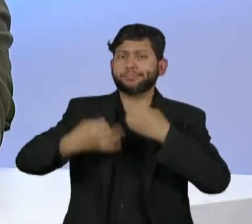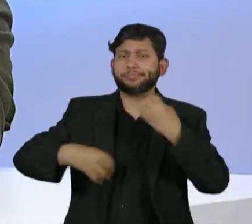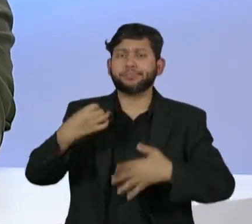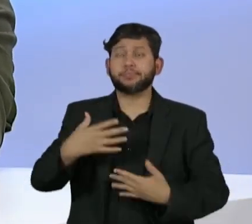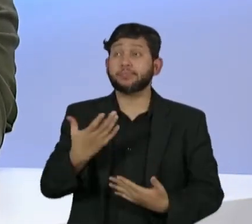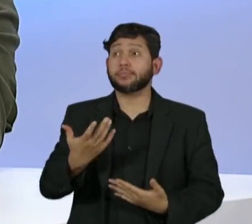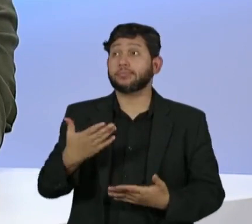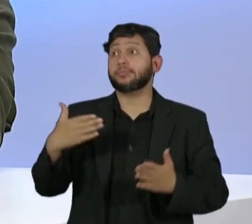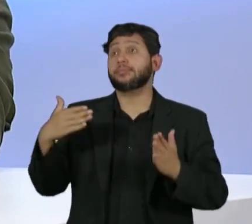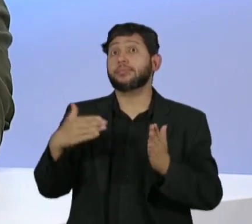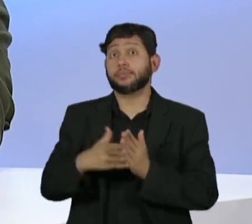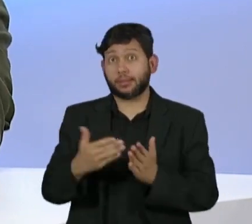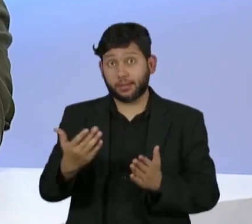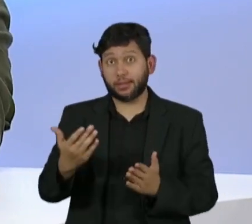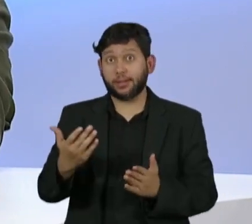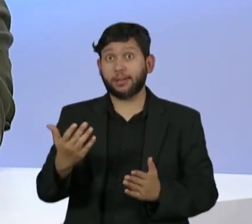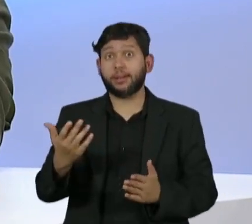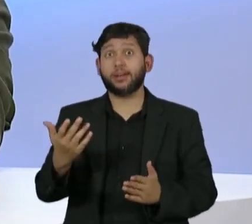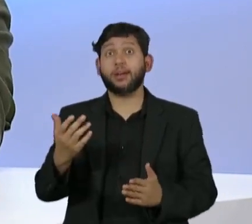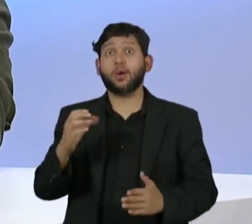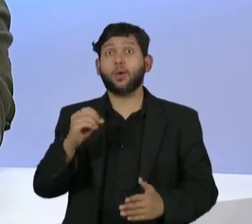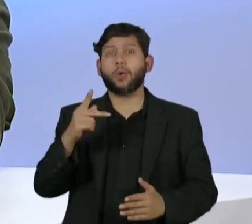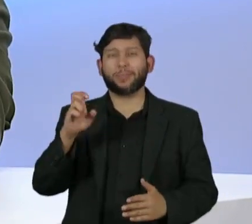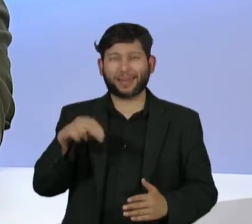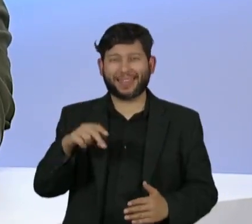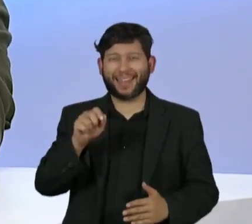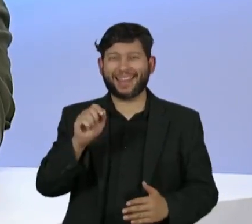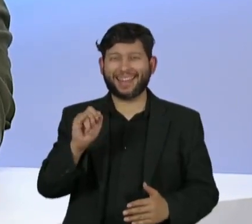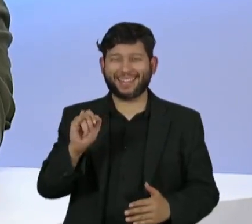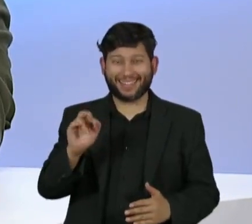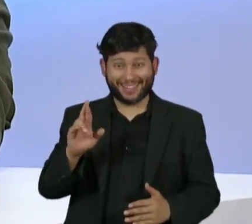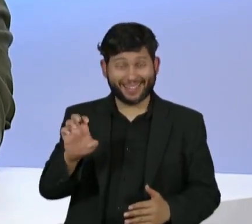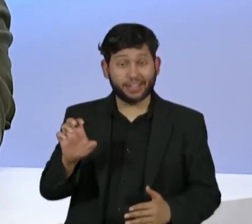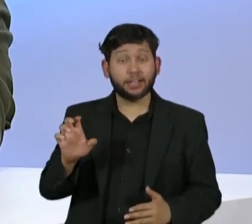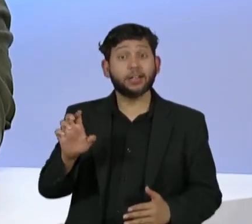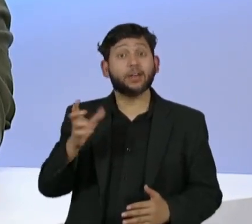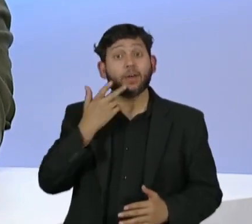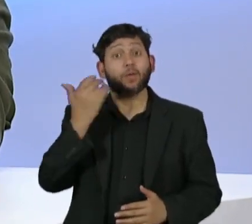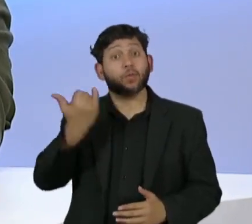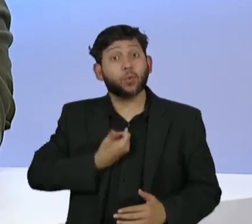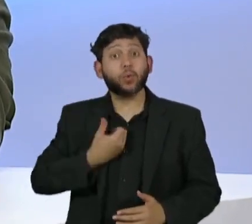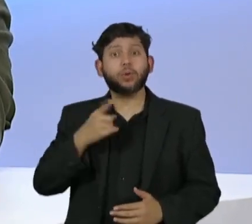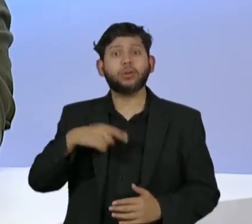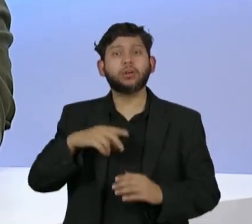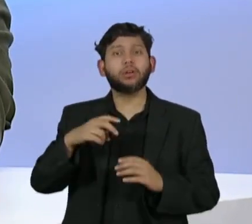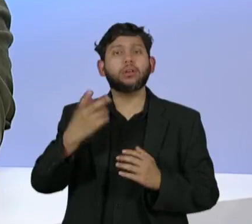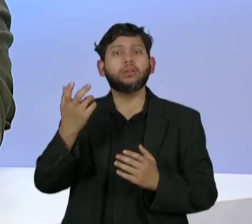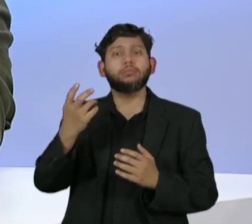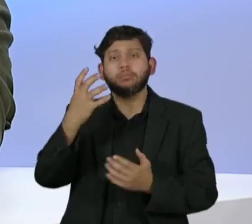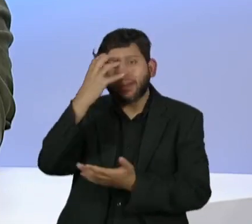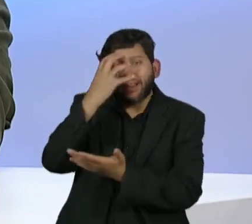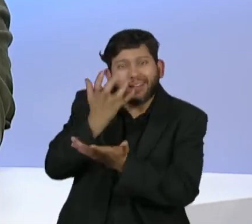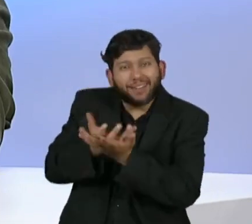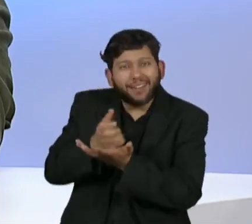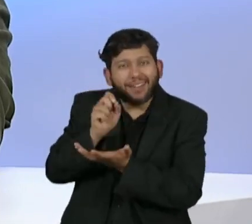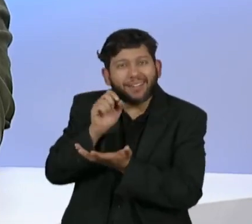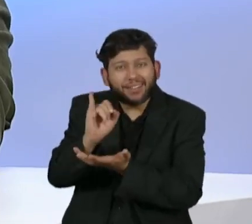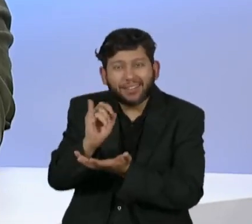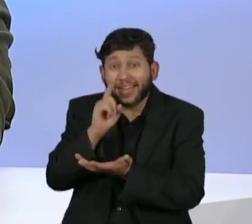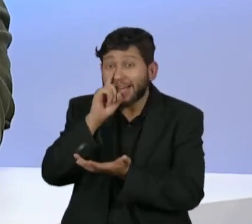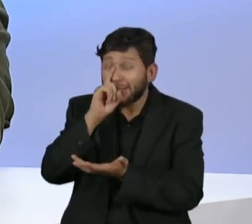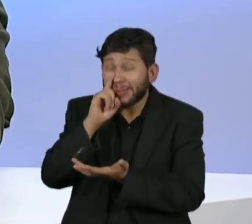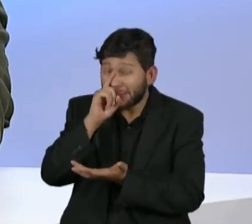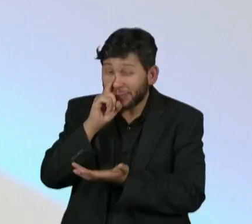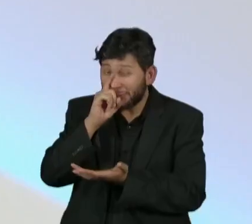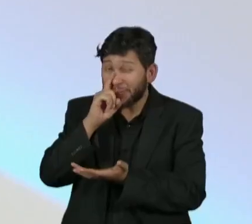até o são Altima da Open falaram que inteligência artificial tem o risco de ser